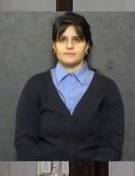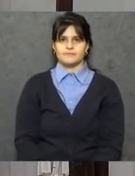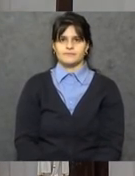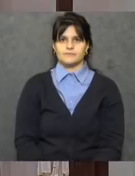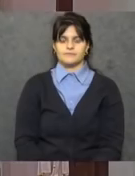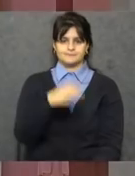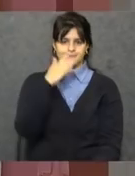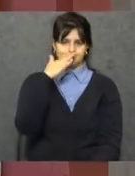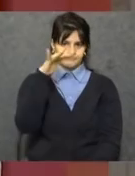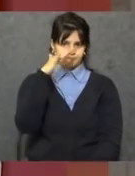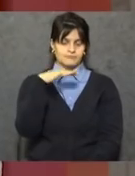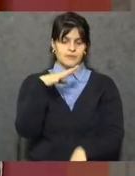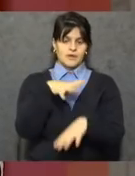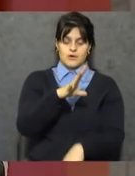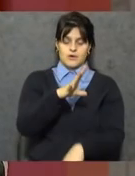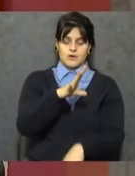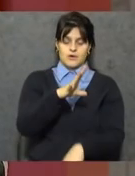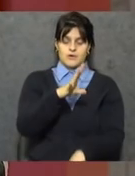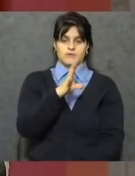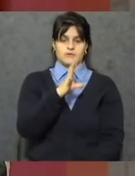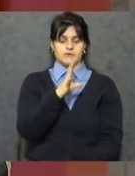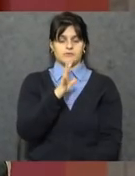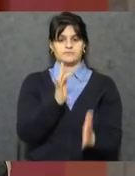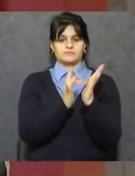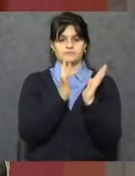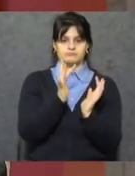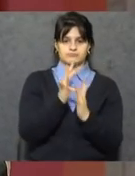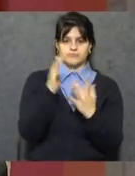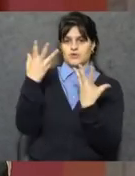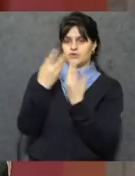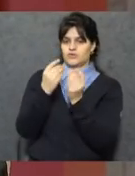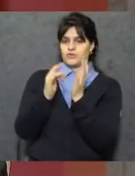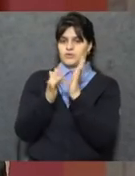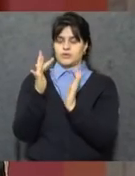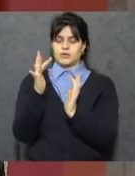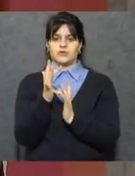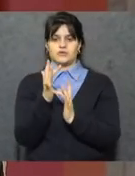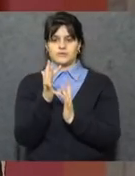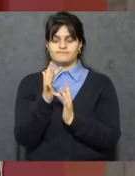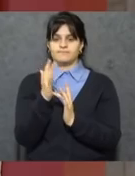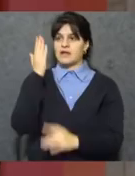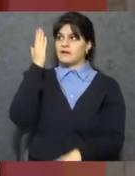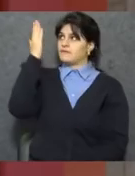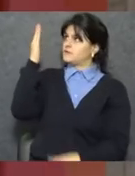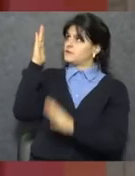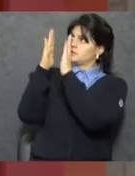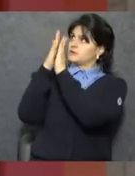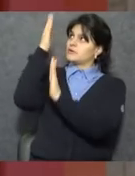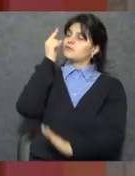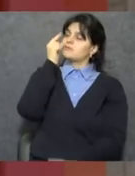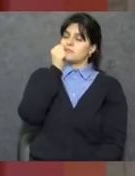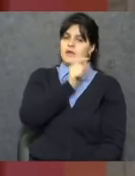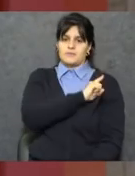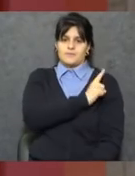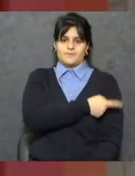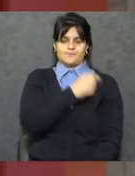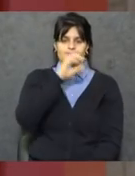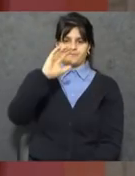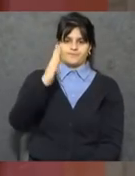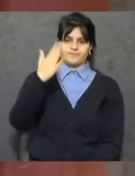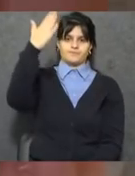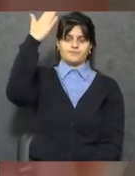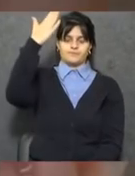Por Cristo, com Cristo, em Cristo, a vós, Deus Pai Todo-Poderoso,